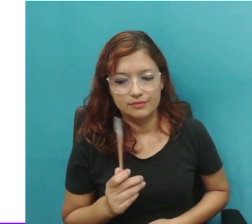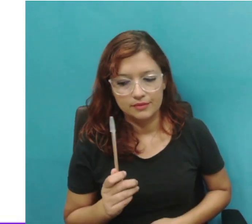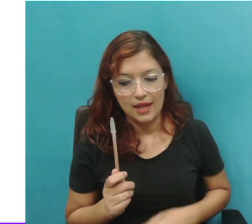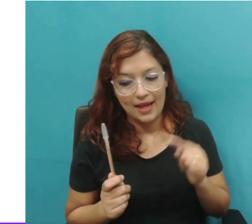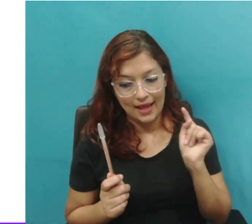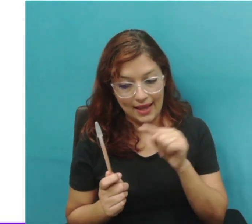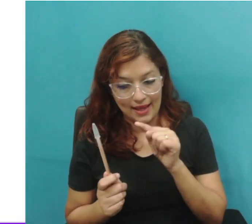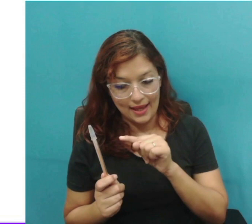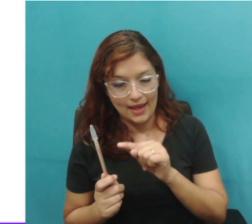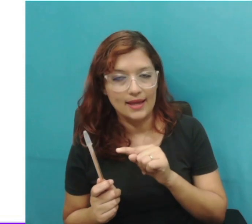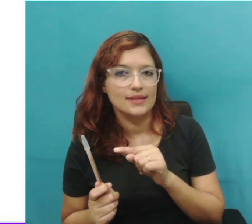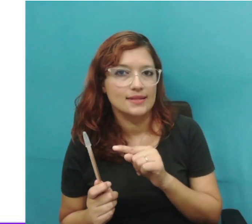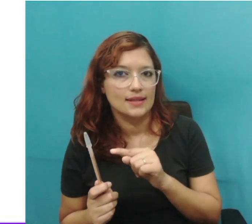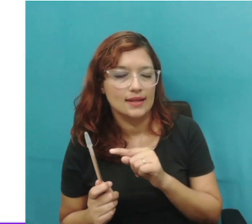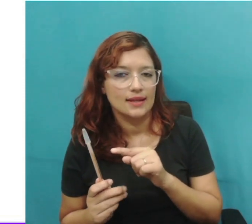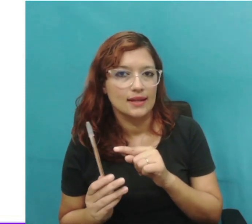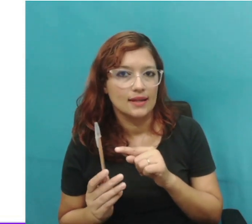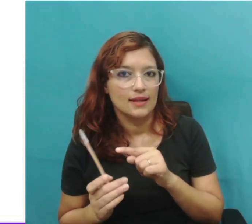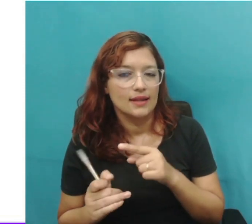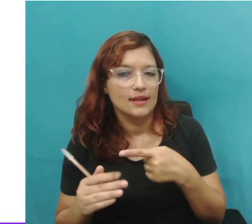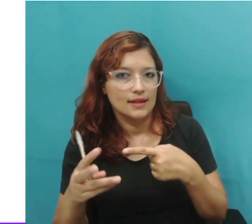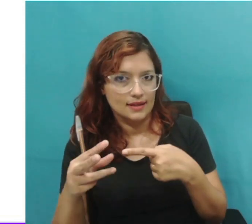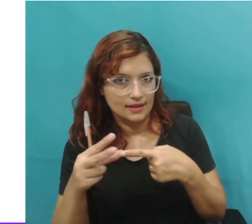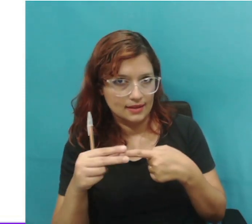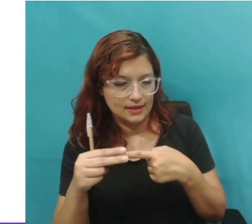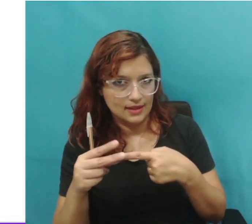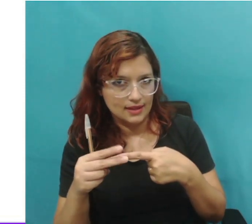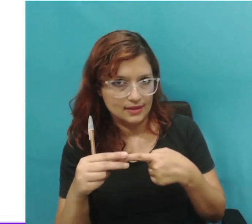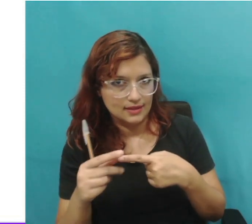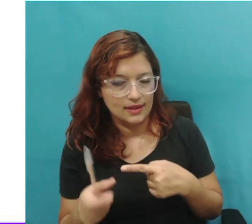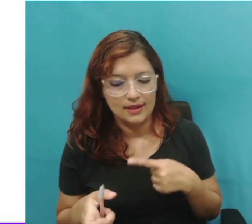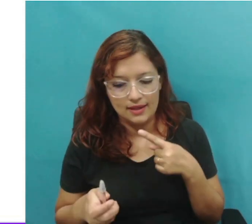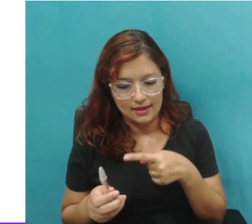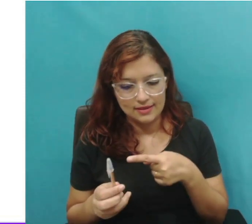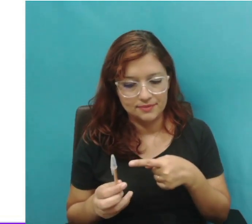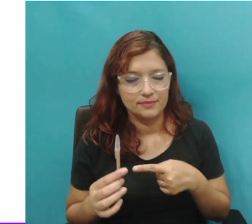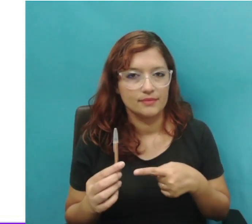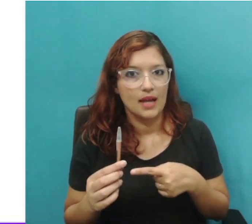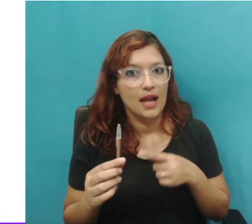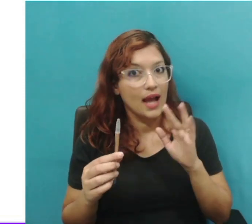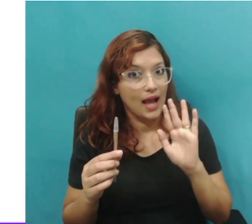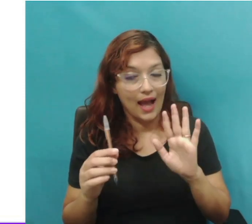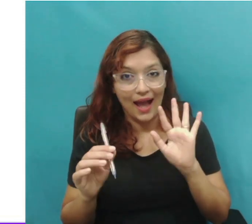Ó, eu falei, esta caneta